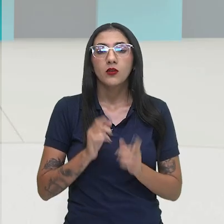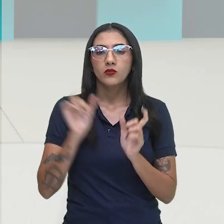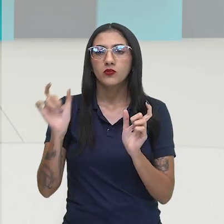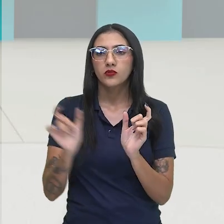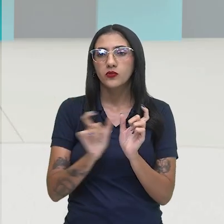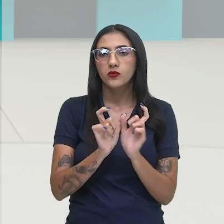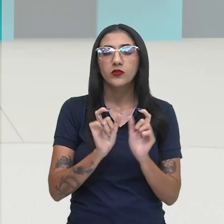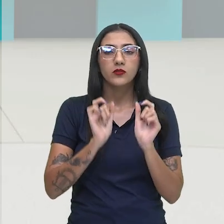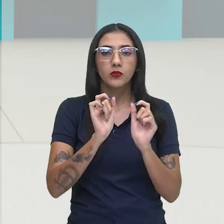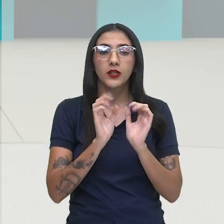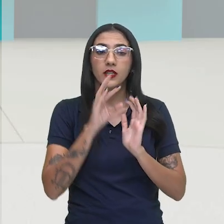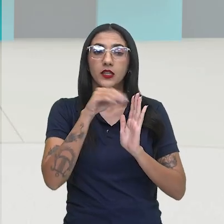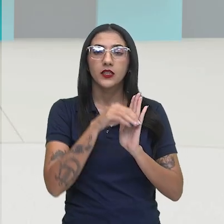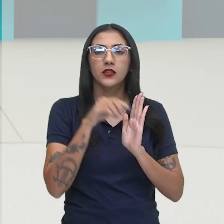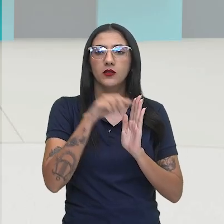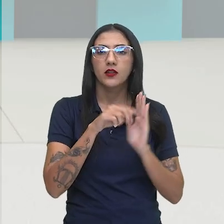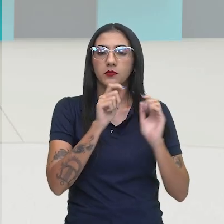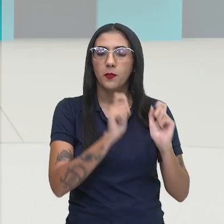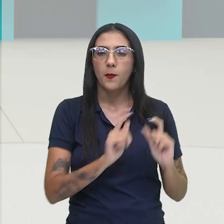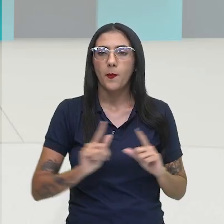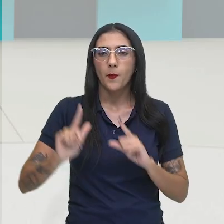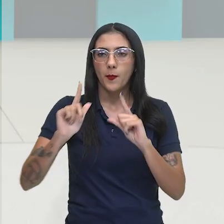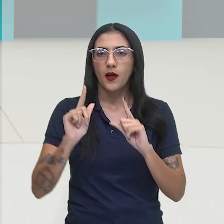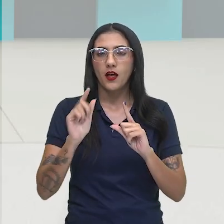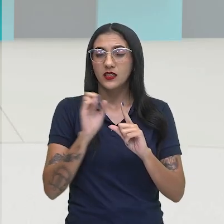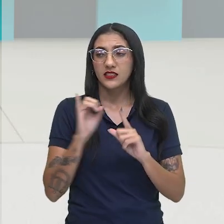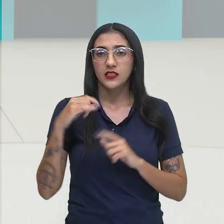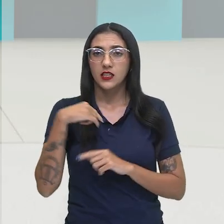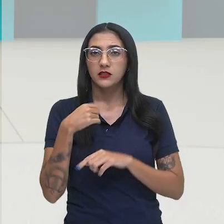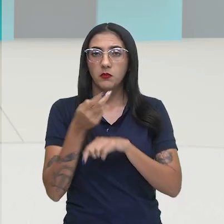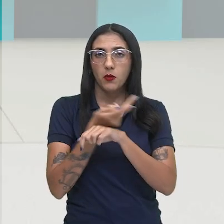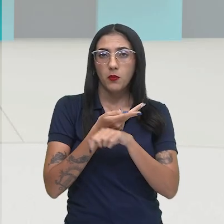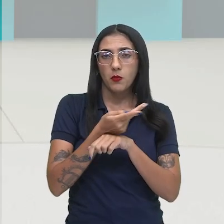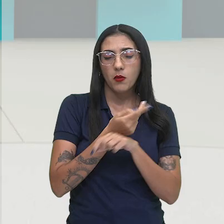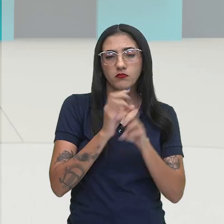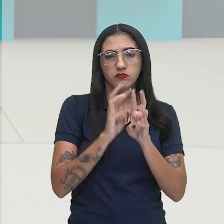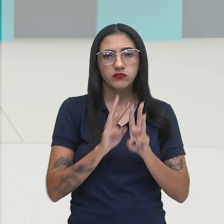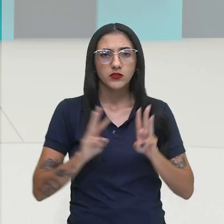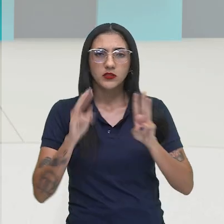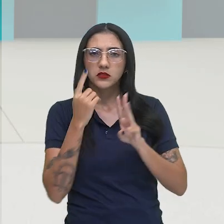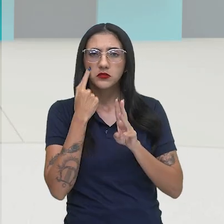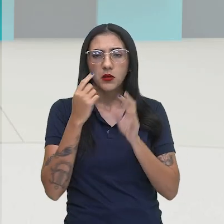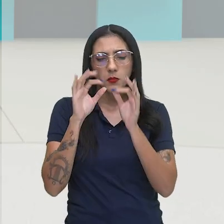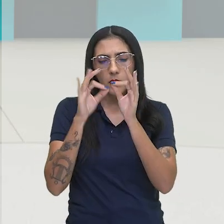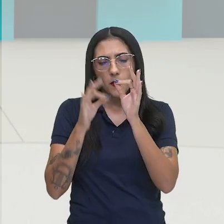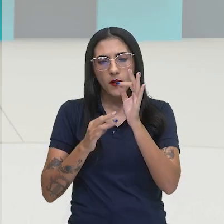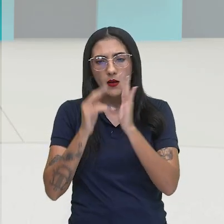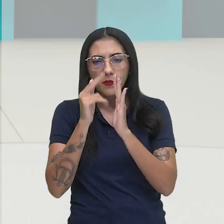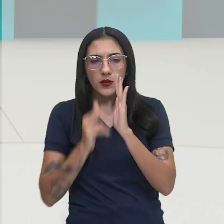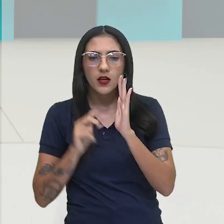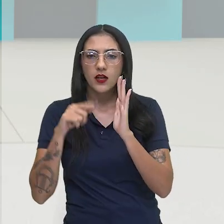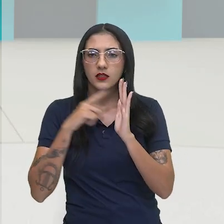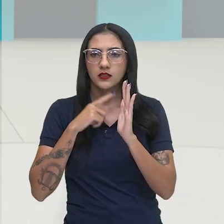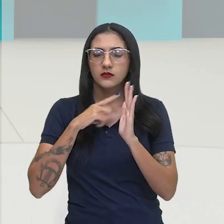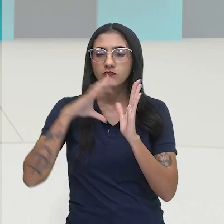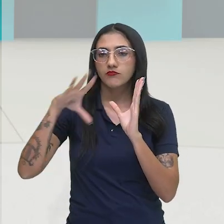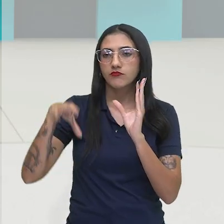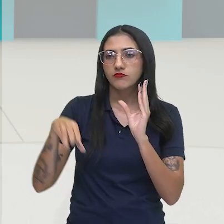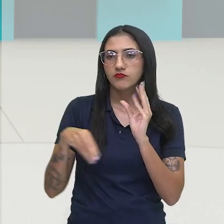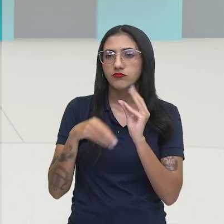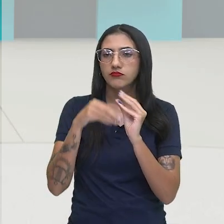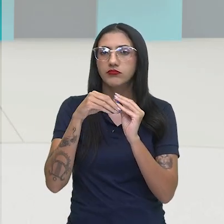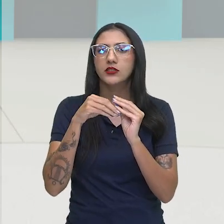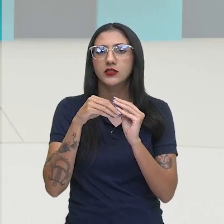da página, tá? Quando eu faço a minha busca, eu vou para uma página e lá no final dessa página é acrescido essa